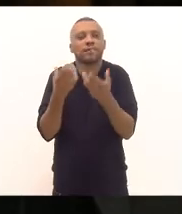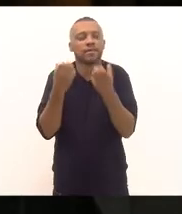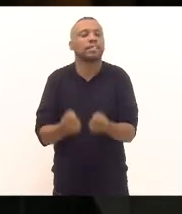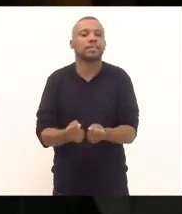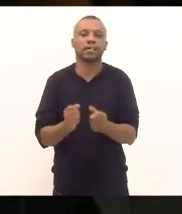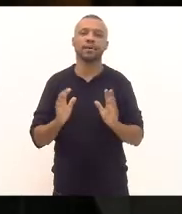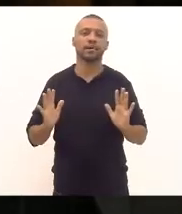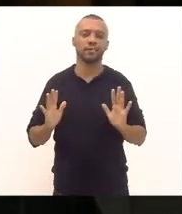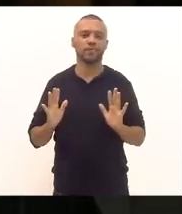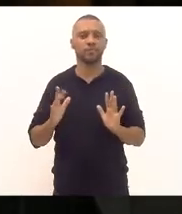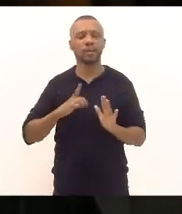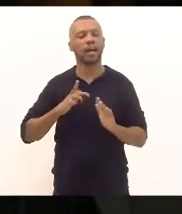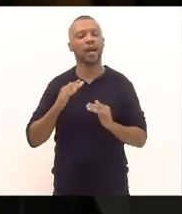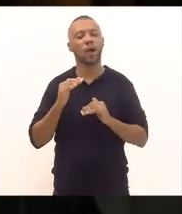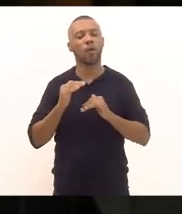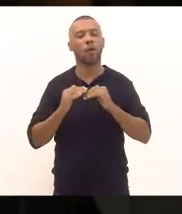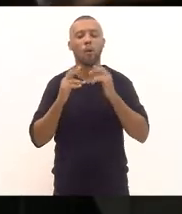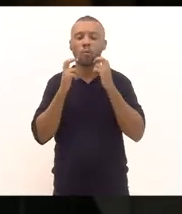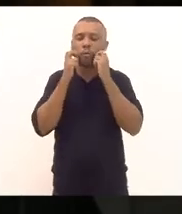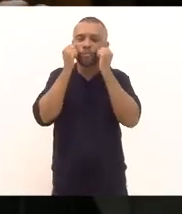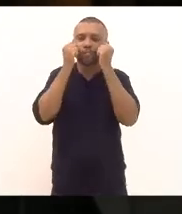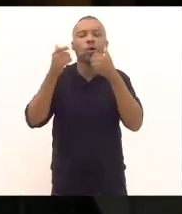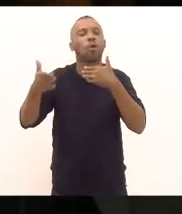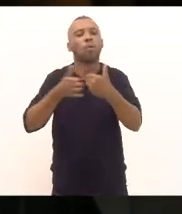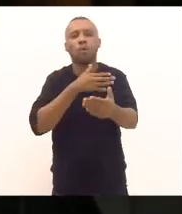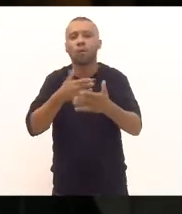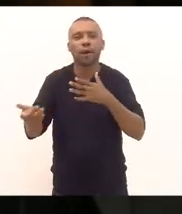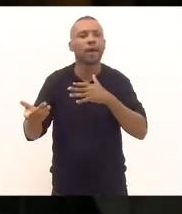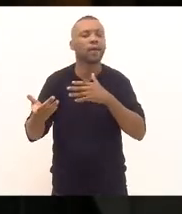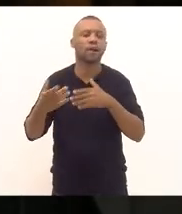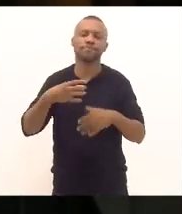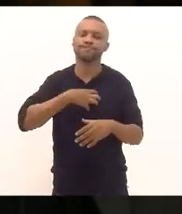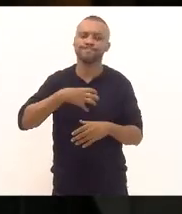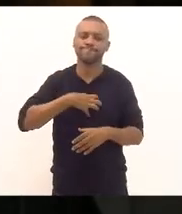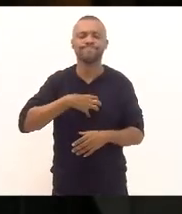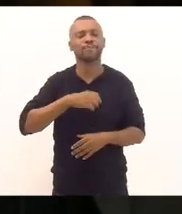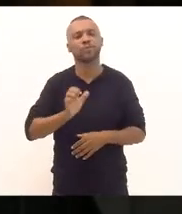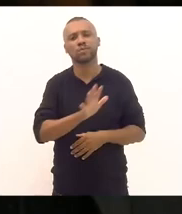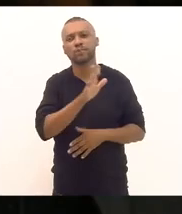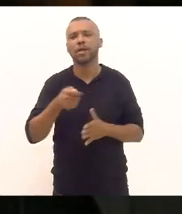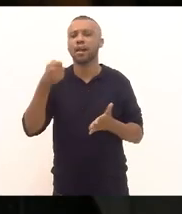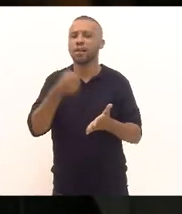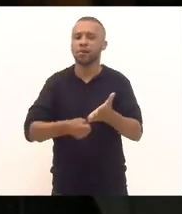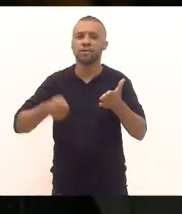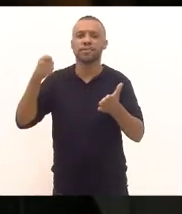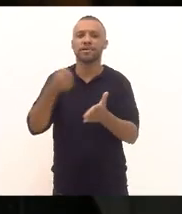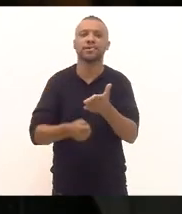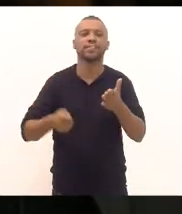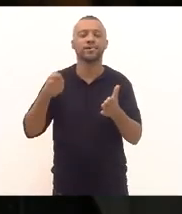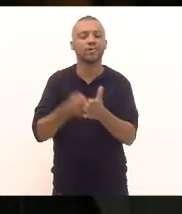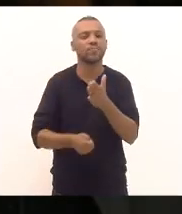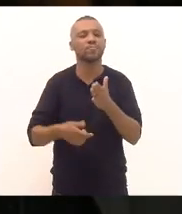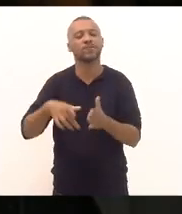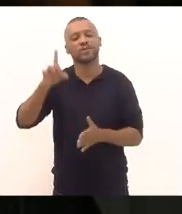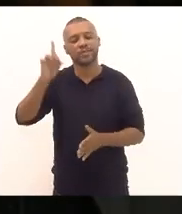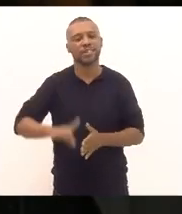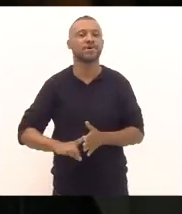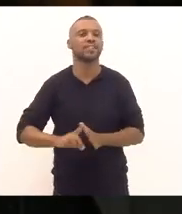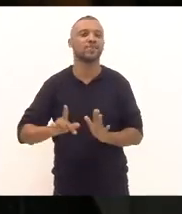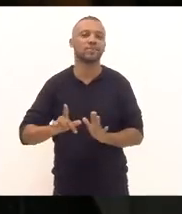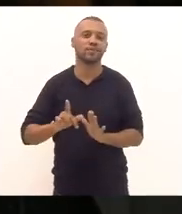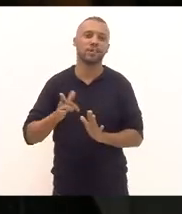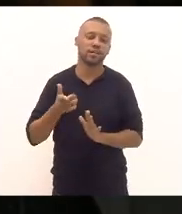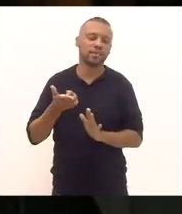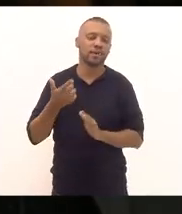possam ser está sendo constrangidos Qualquer que seja a forma de constrangimento Por estarem lutando para o seu direito por estarem lutando pela pelo aprimoramento